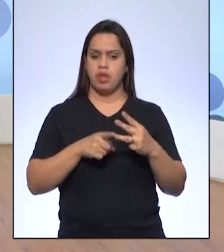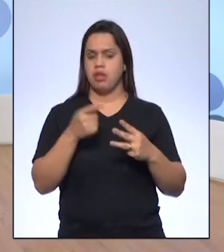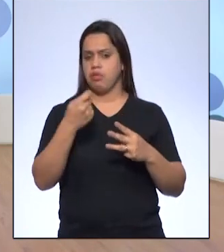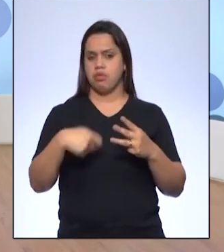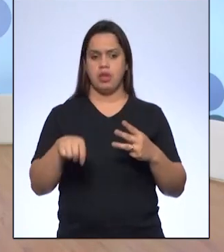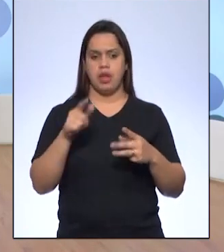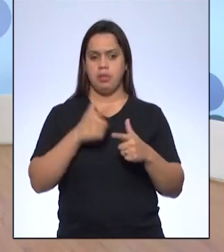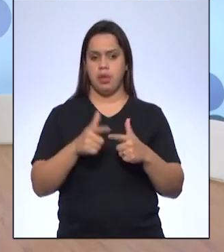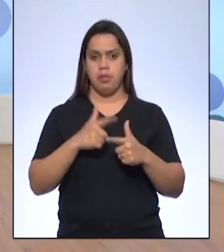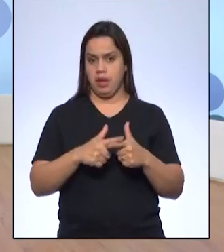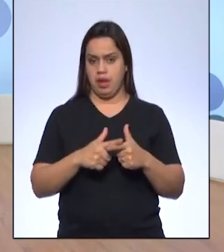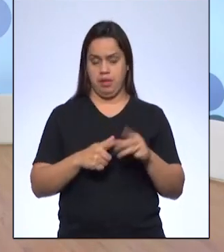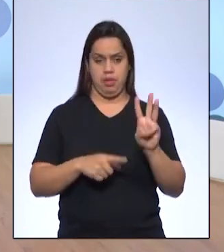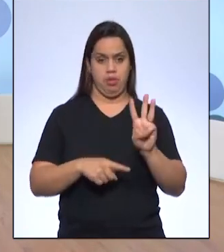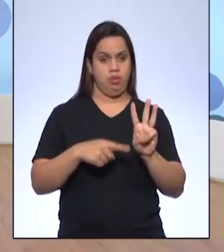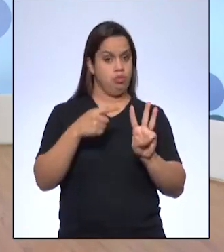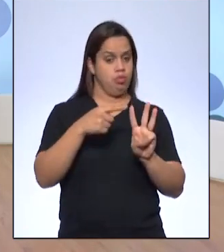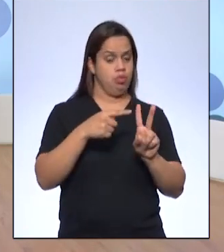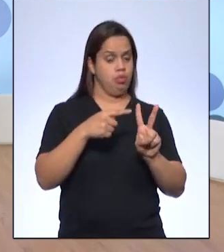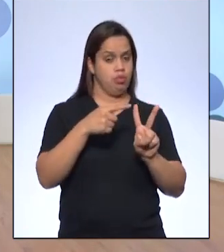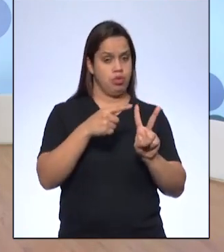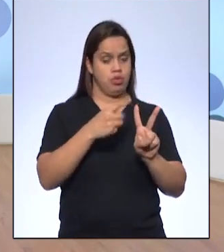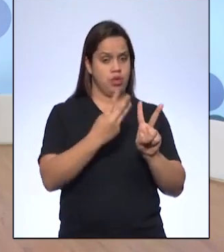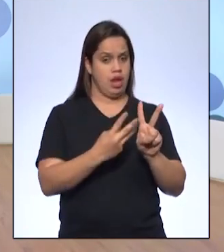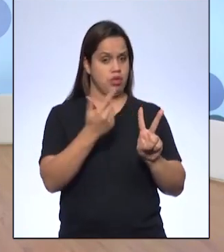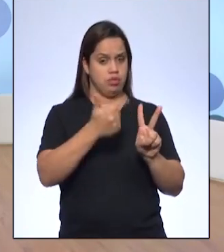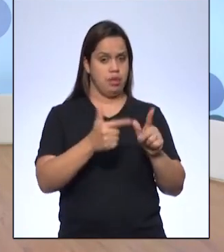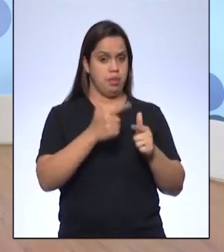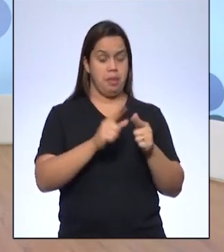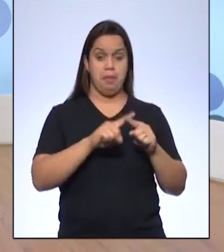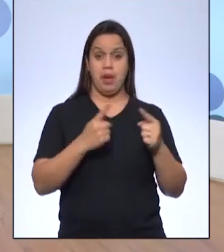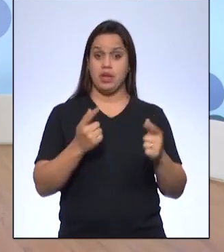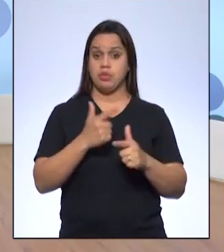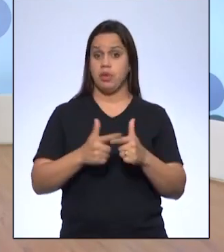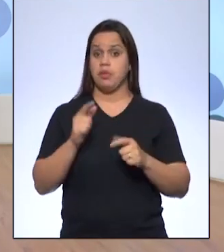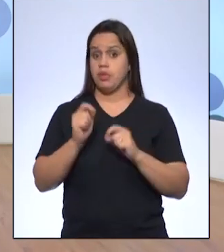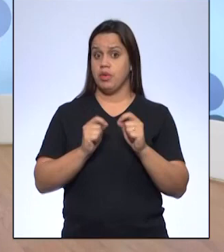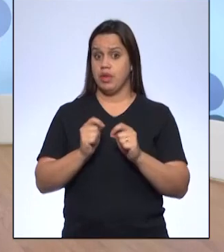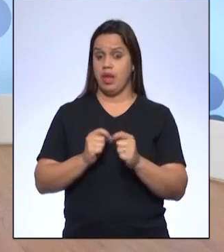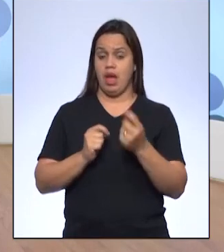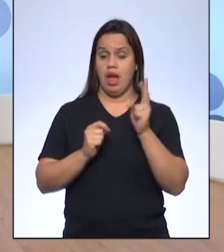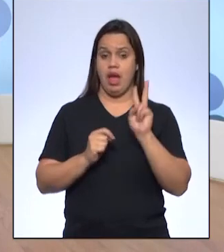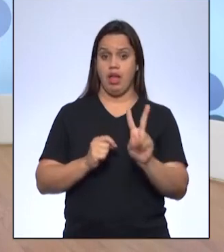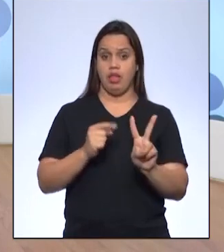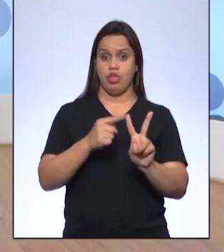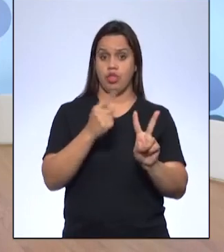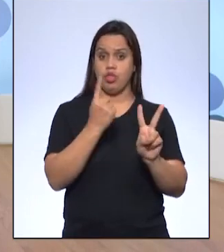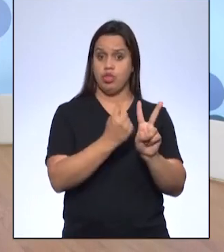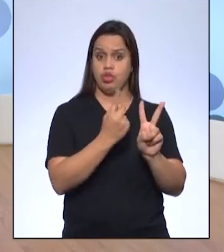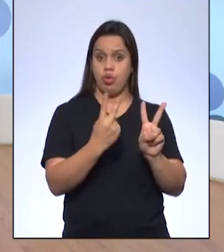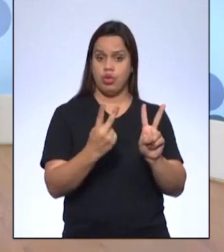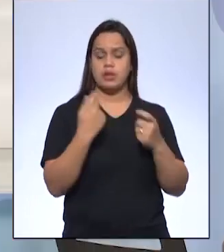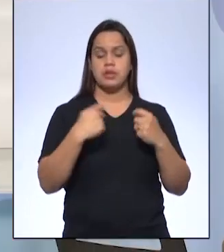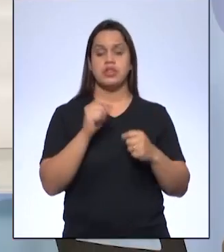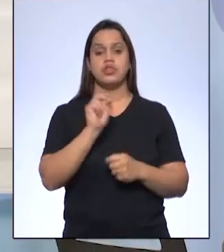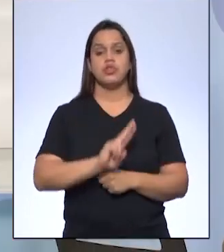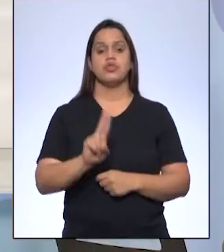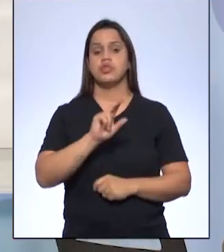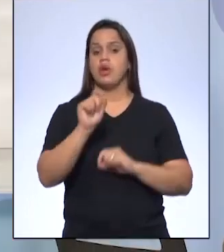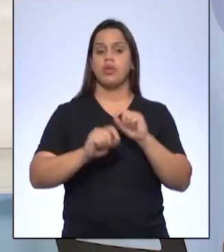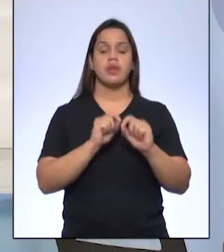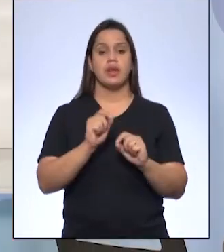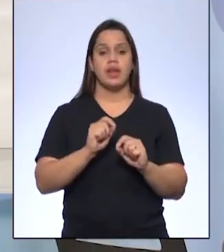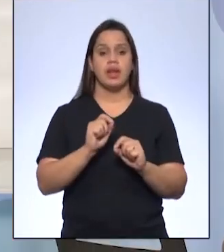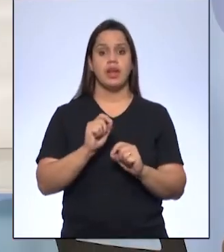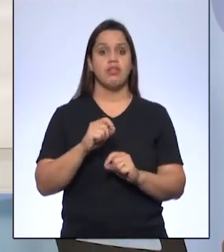do jeito que ele está. Agora, o grande problema aí parece que esse é raiz de 12, que a gente vai ter que usar um processo. Qual que é? Pois é, nós vamos fazer o que a